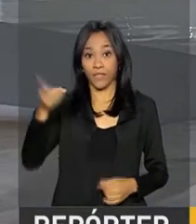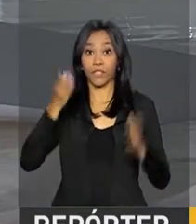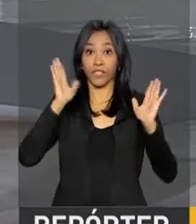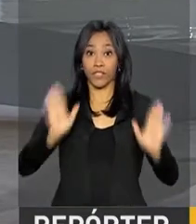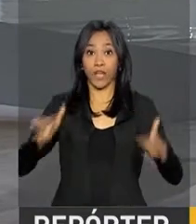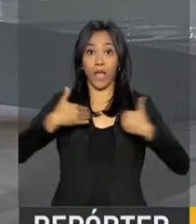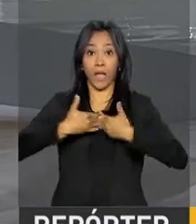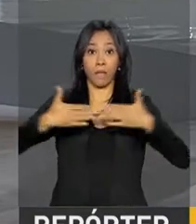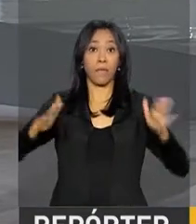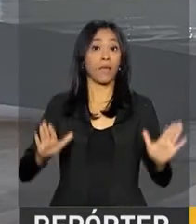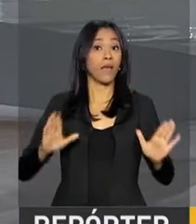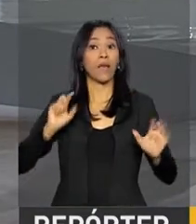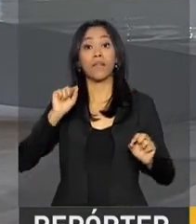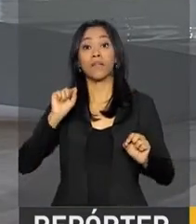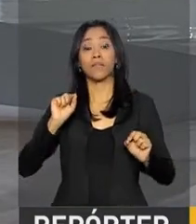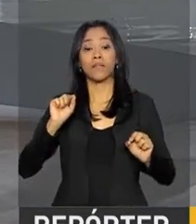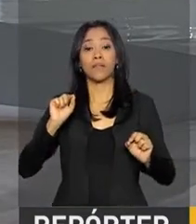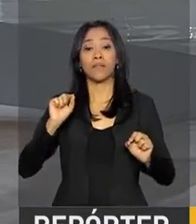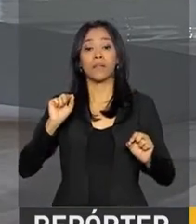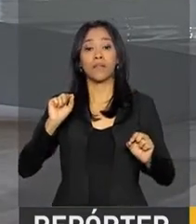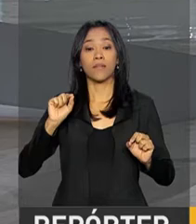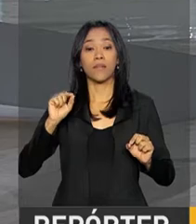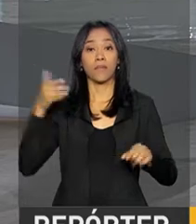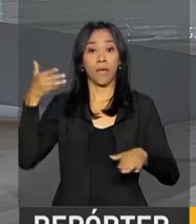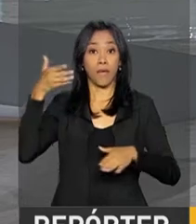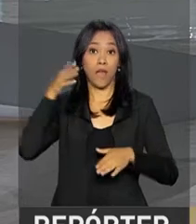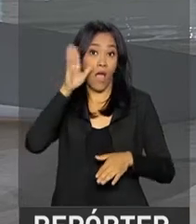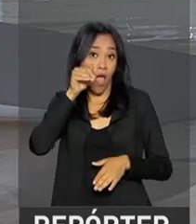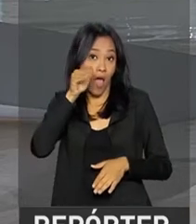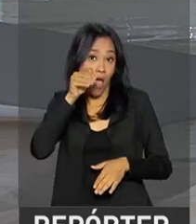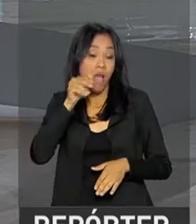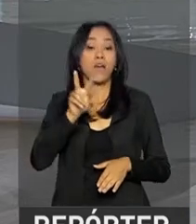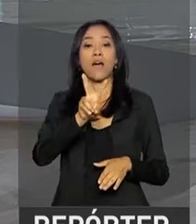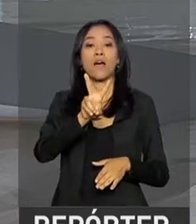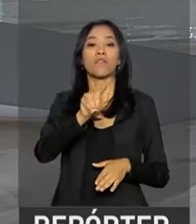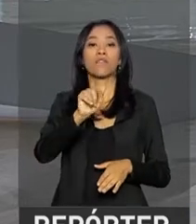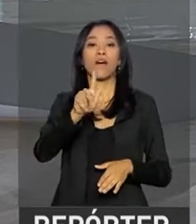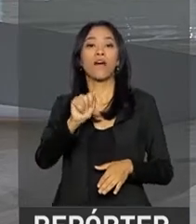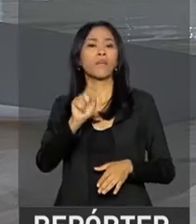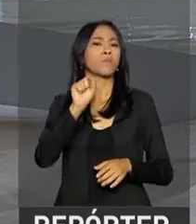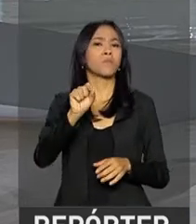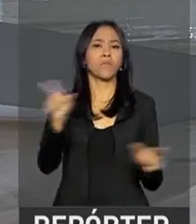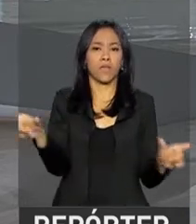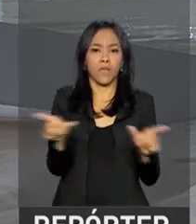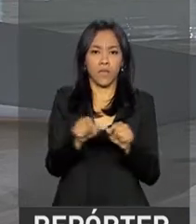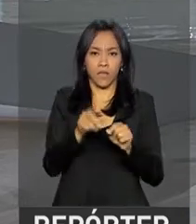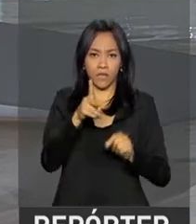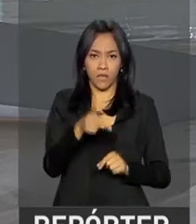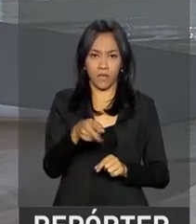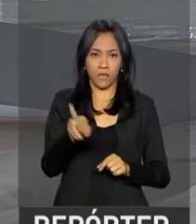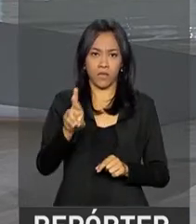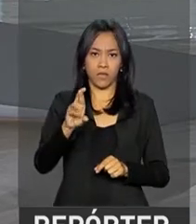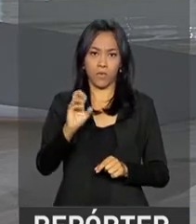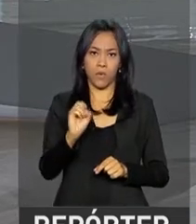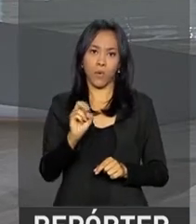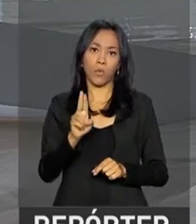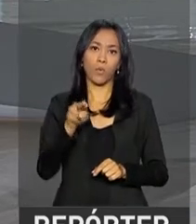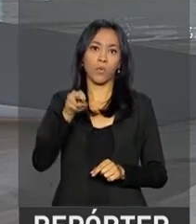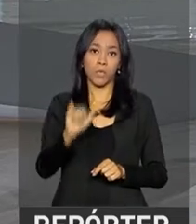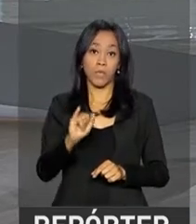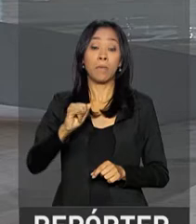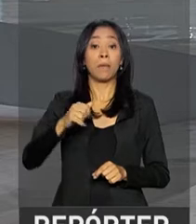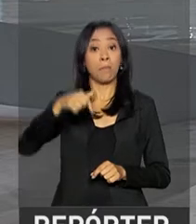aberta a consulta para as vagas do programa Universidade para Todos, o ProUni, para o primeiro semestre deste ano. Estão